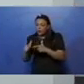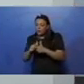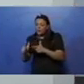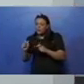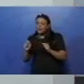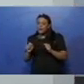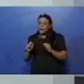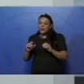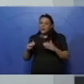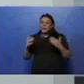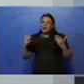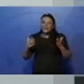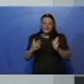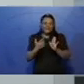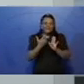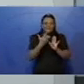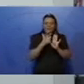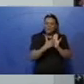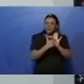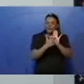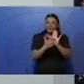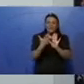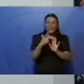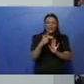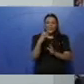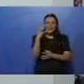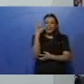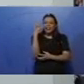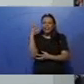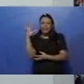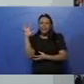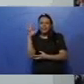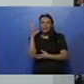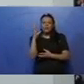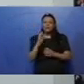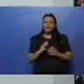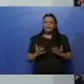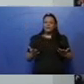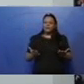há clima para isso.